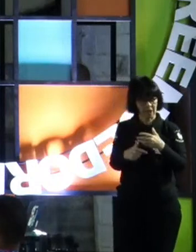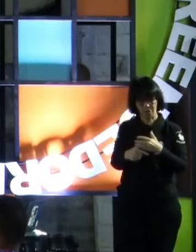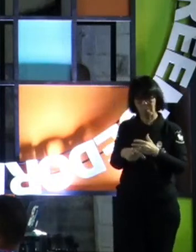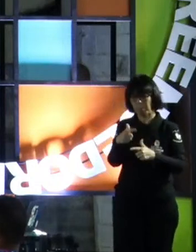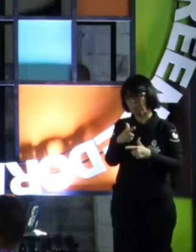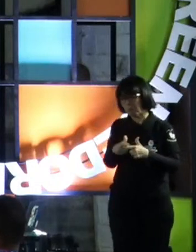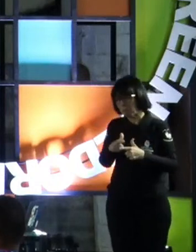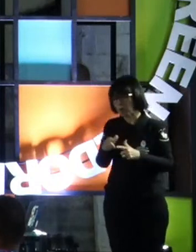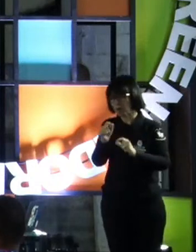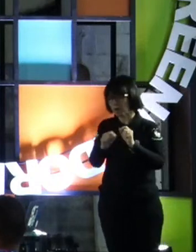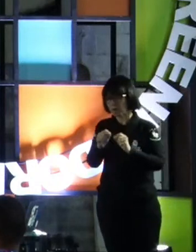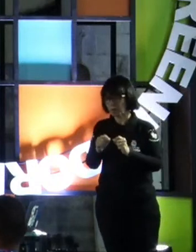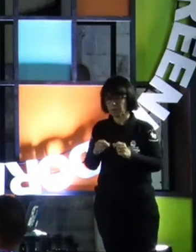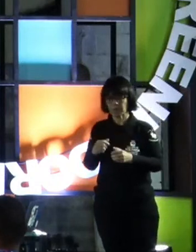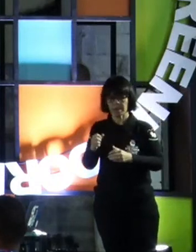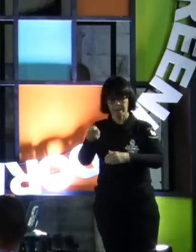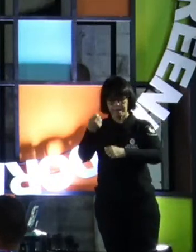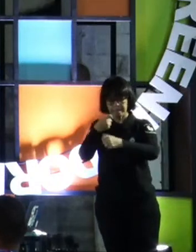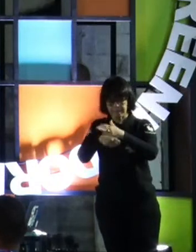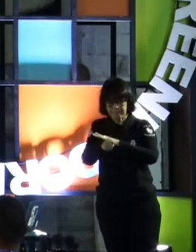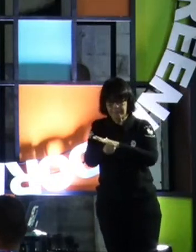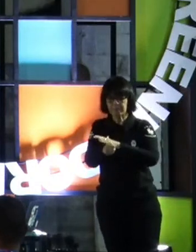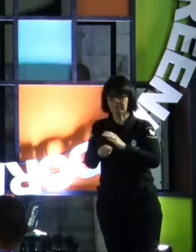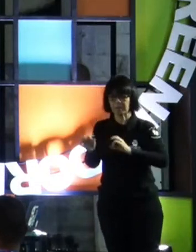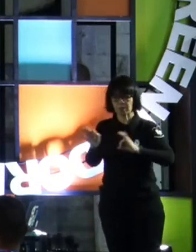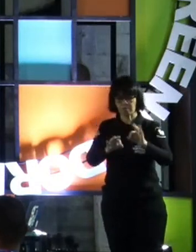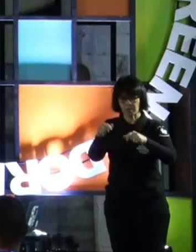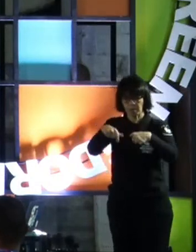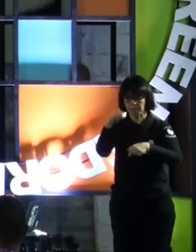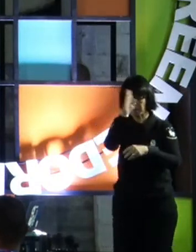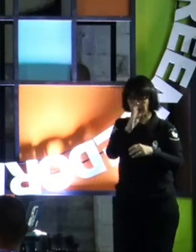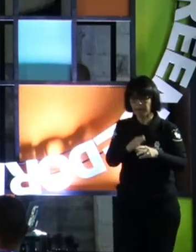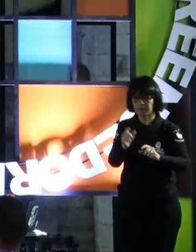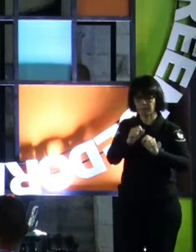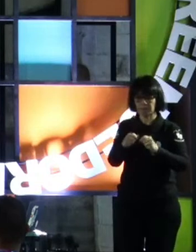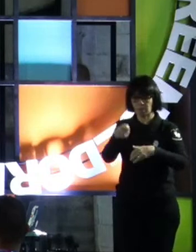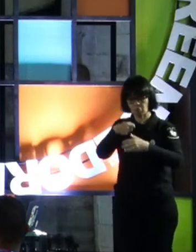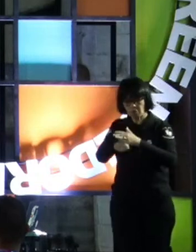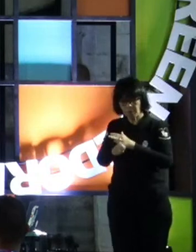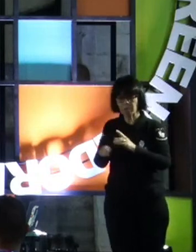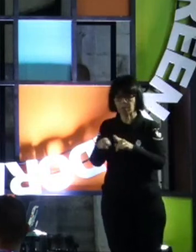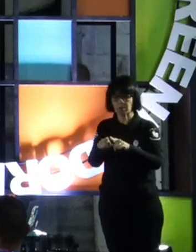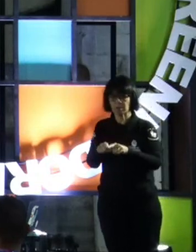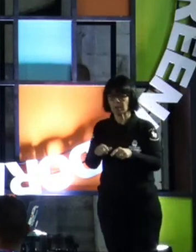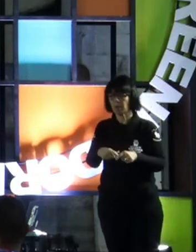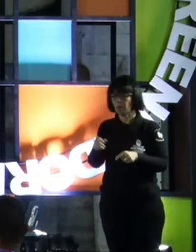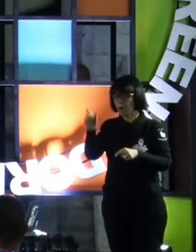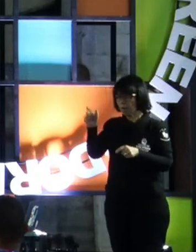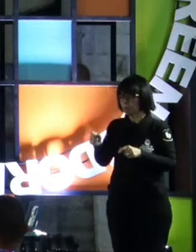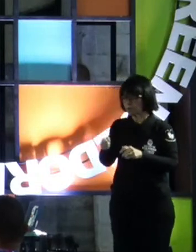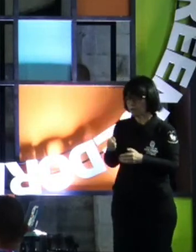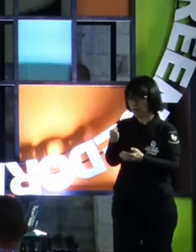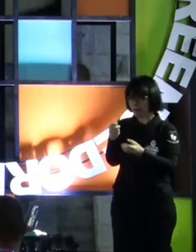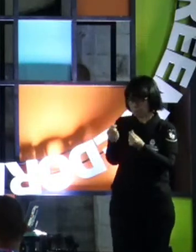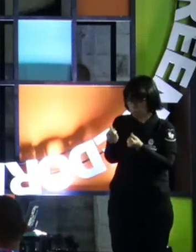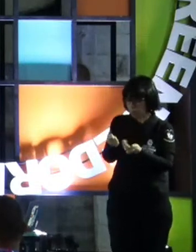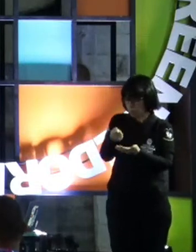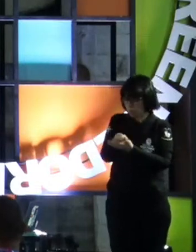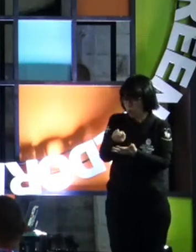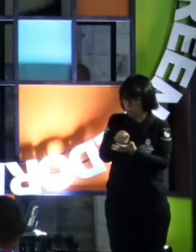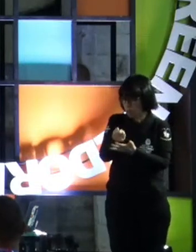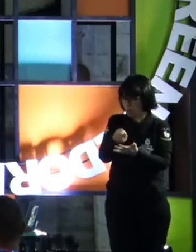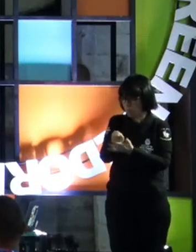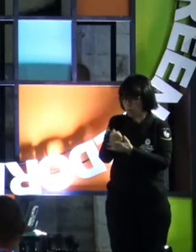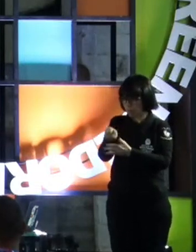existem esses investimentos que serão feitos no Brasil, eles são de investidores. A galera bota grana e quer o retorno